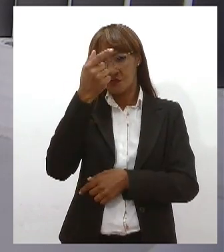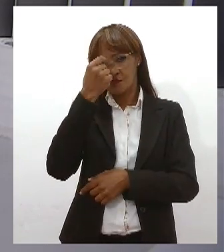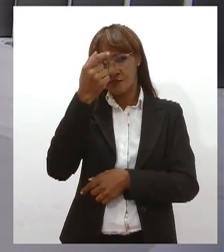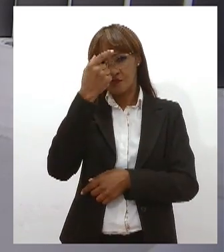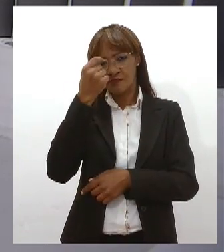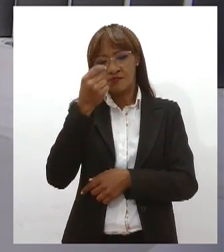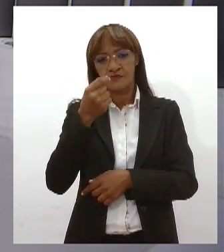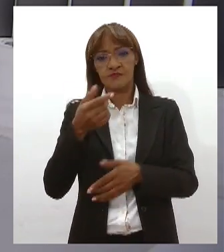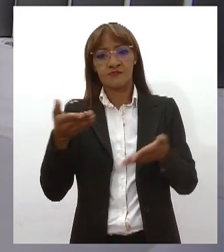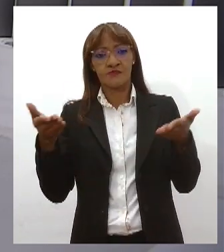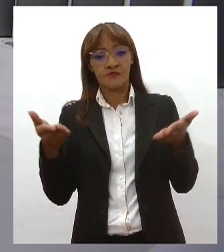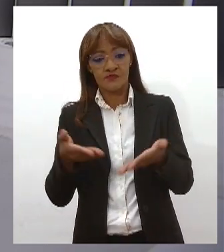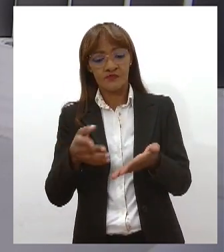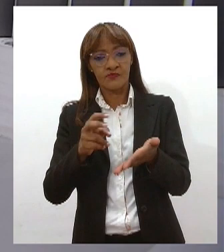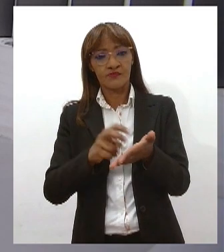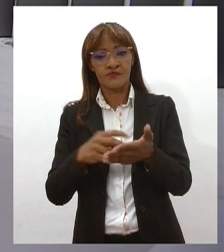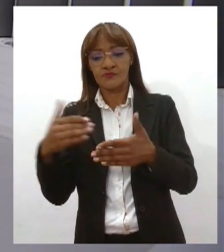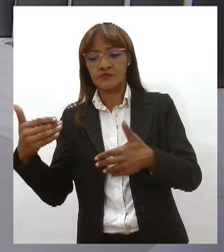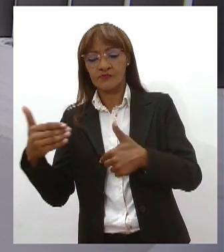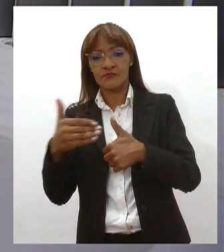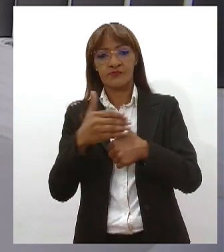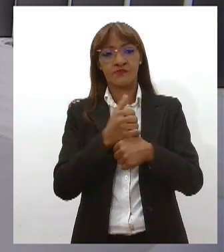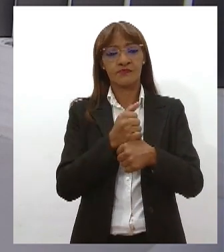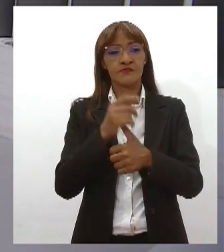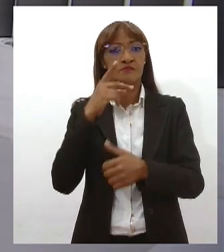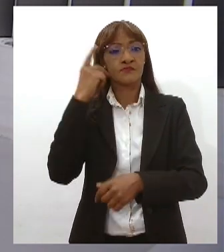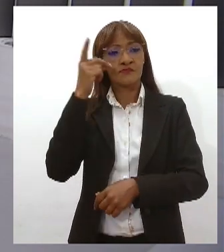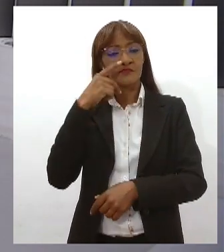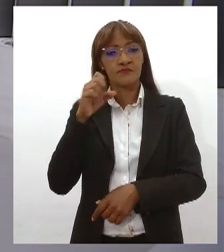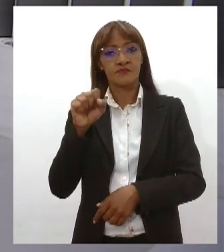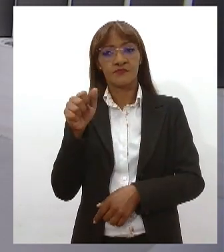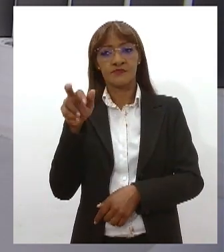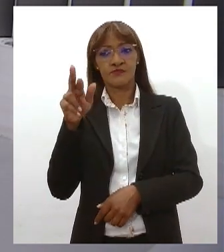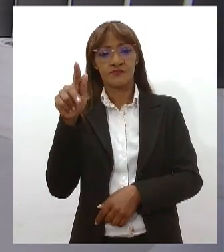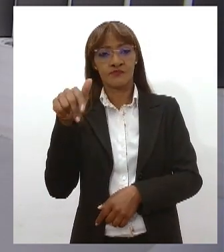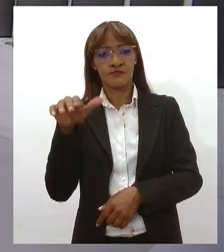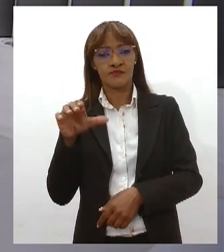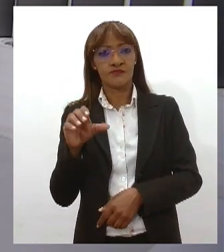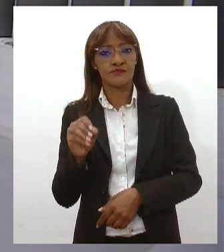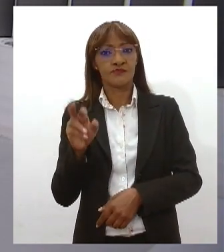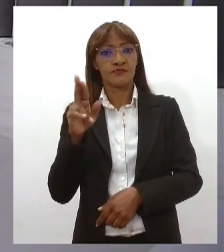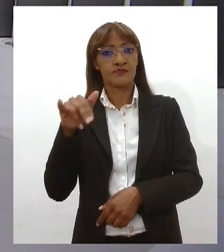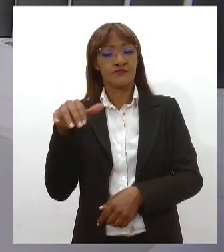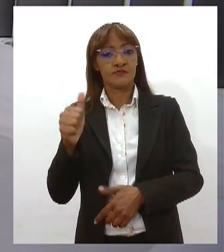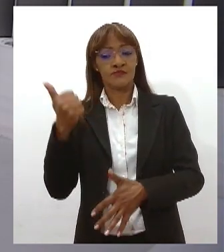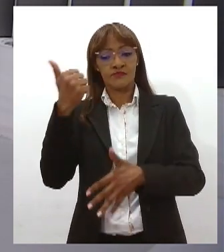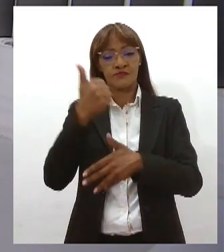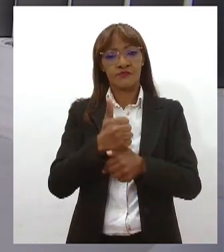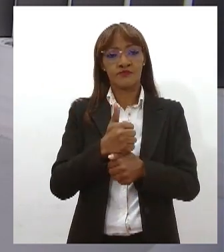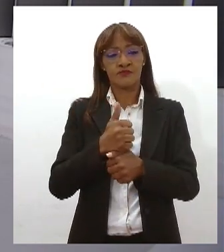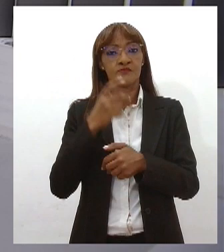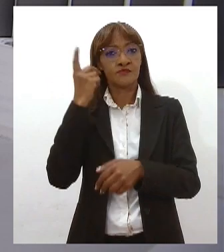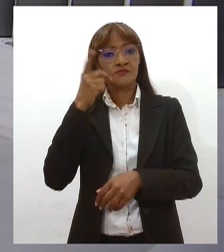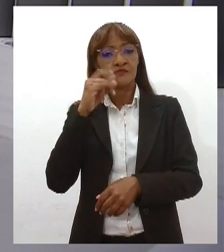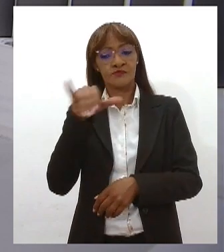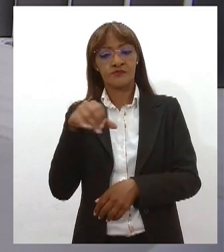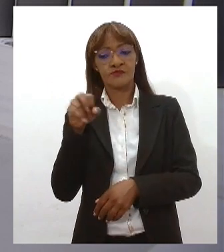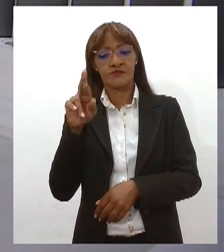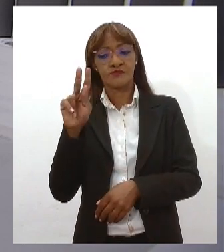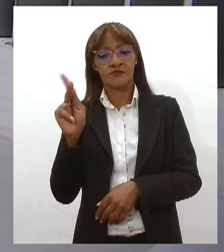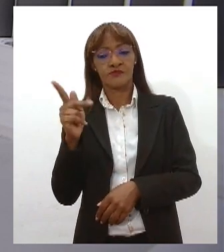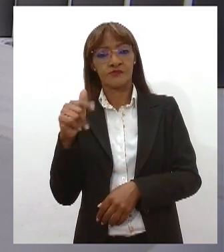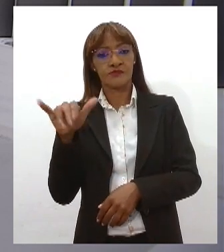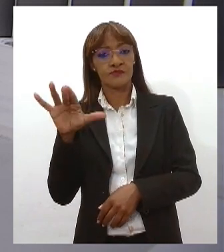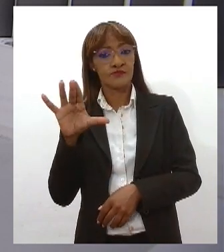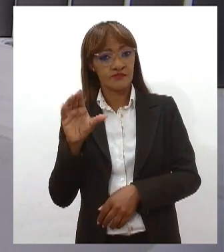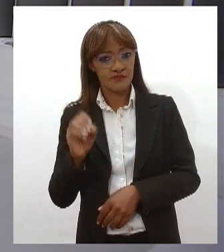de hoje ao deputado Sérgio Reis, do PSD. Ele é suplente do deputado Jorginho Araújo, que assumiu o cargo de secretário de Estado